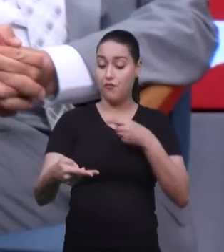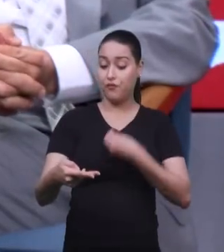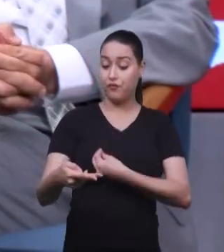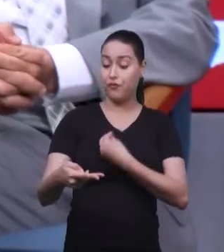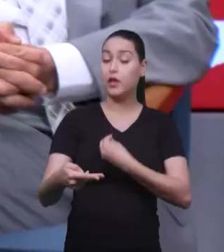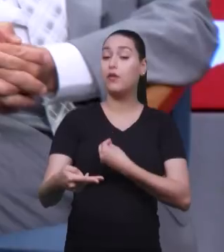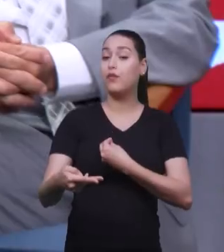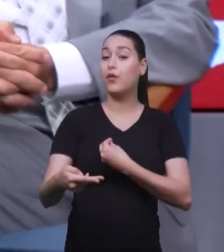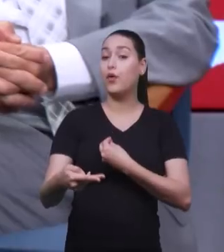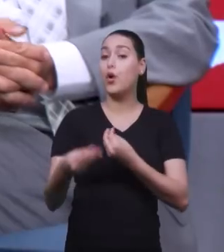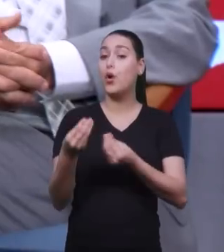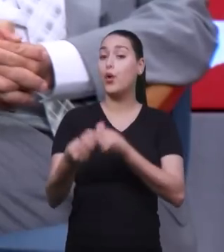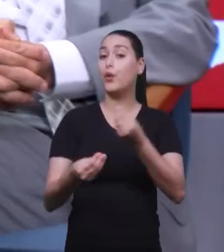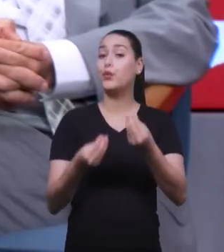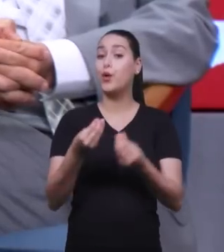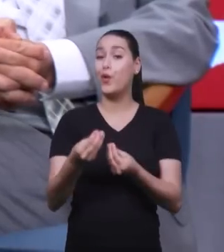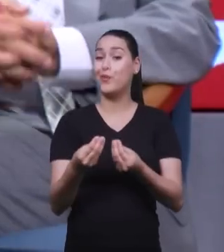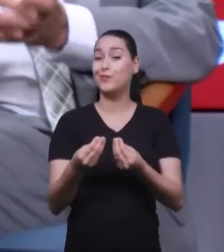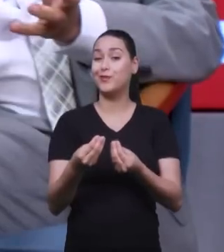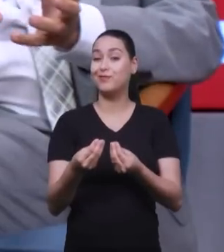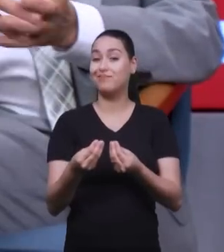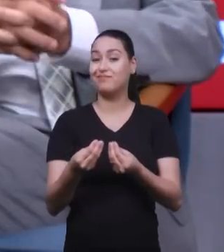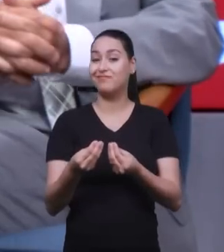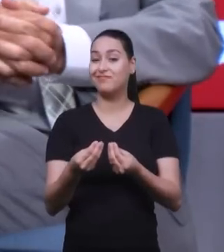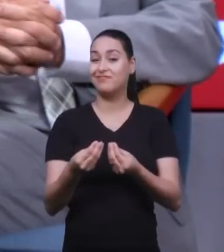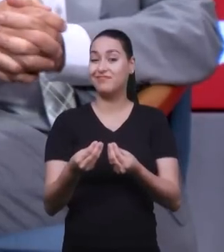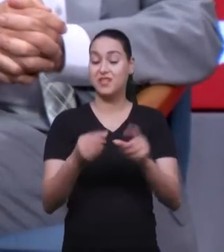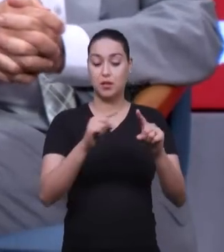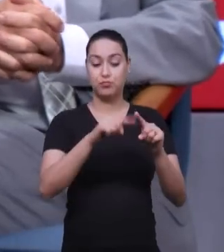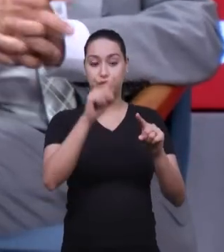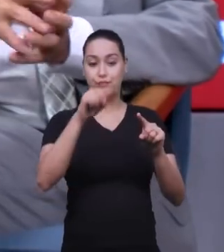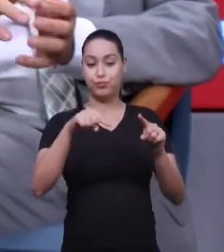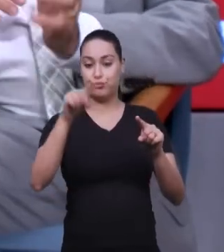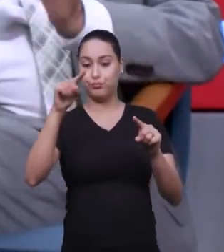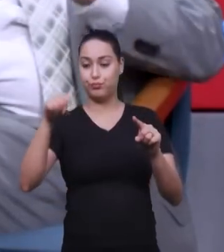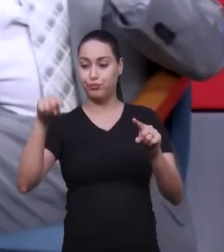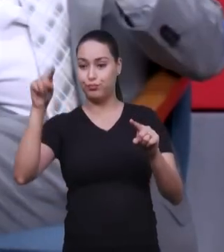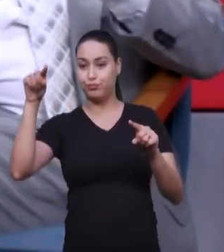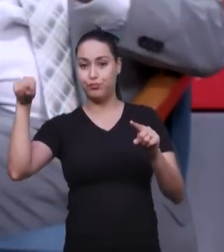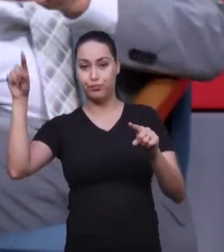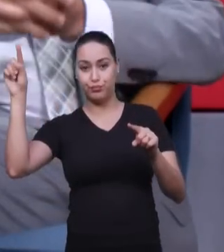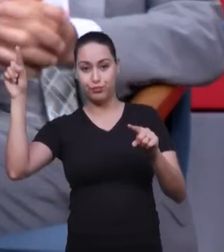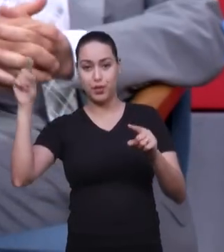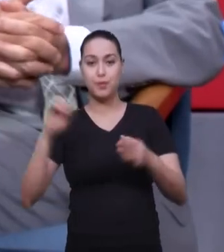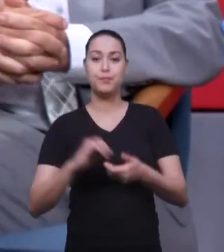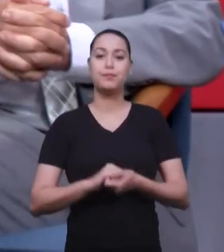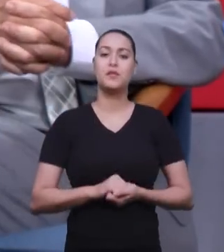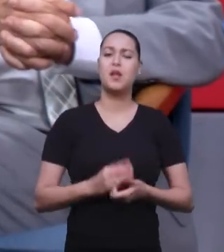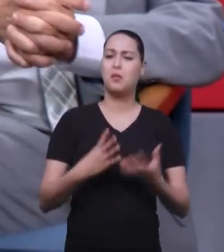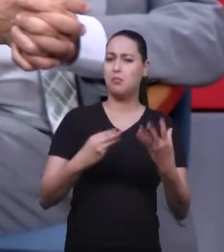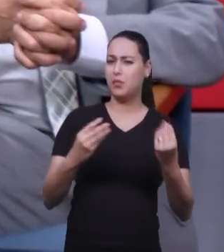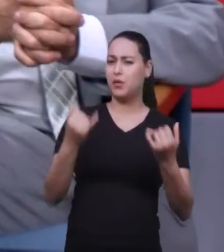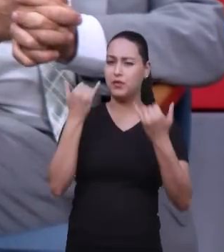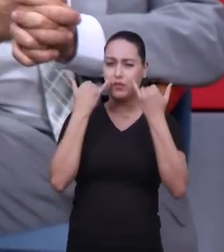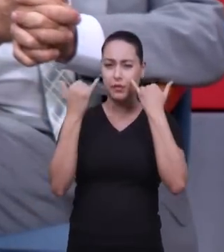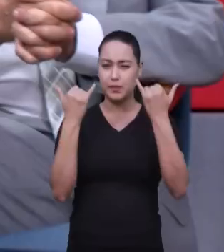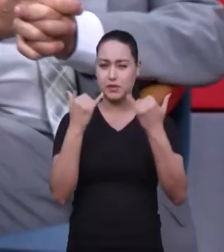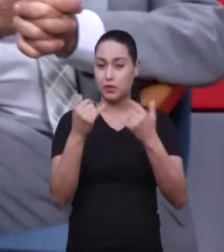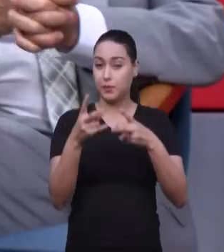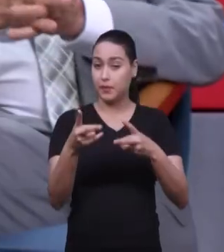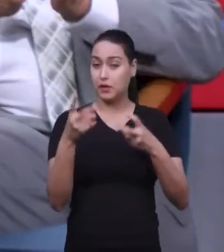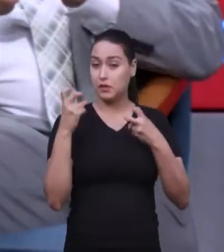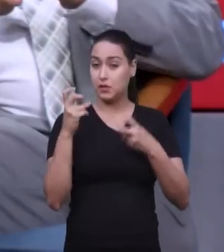vivo, né? O paciente estava vivo, então tinha sinais vitais. Uma série de coisas que acontecem a respeito